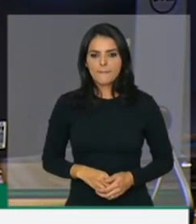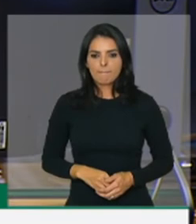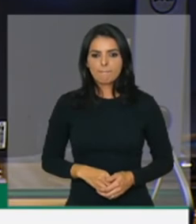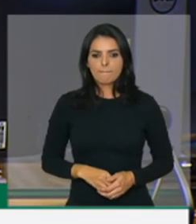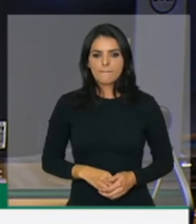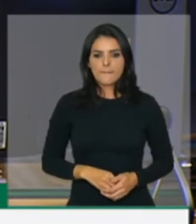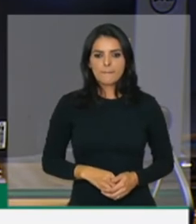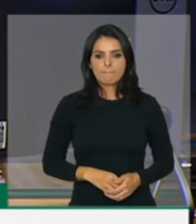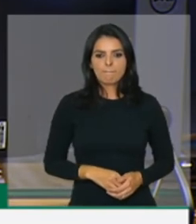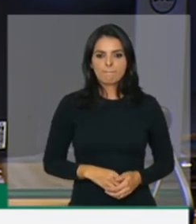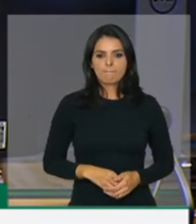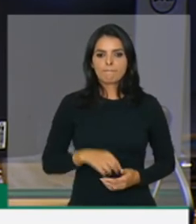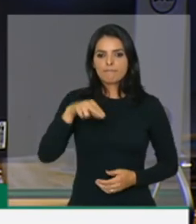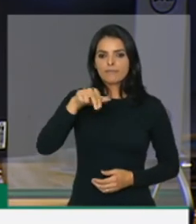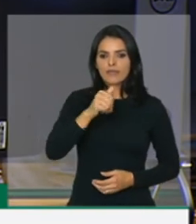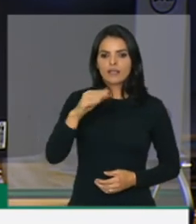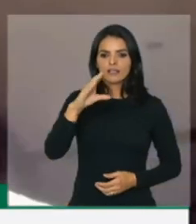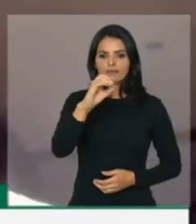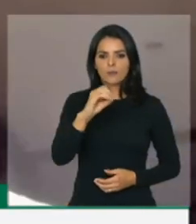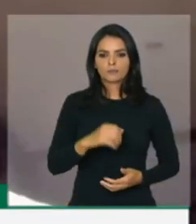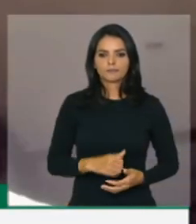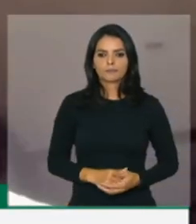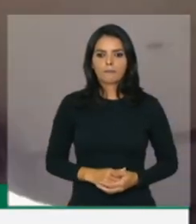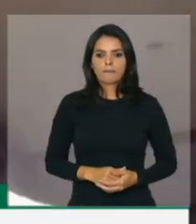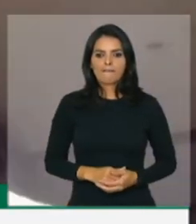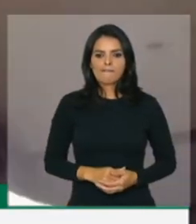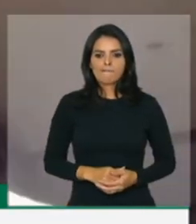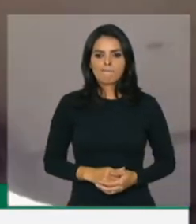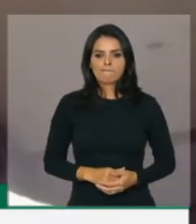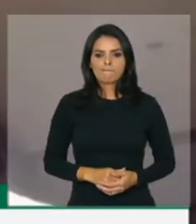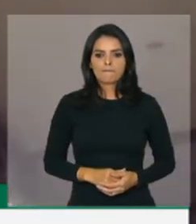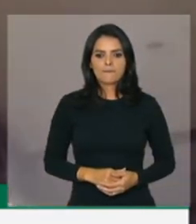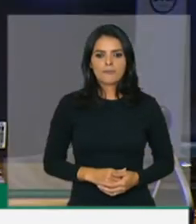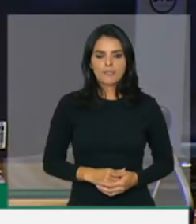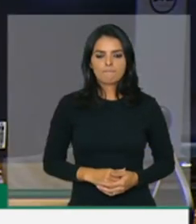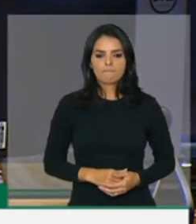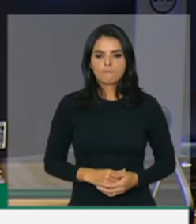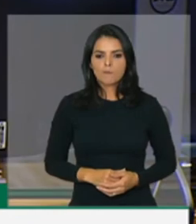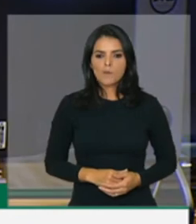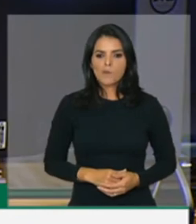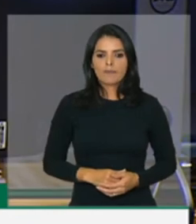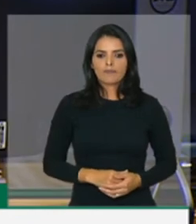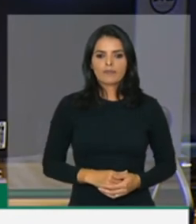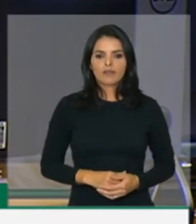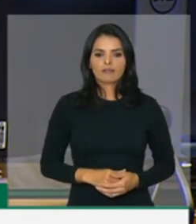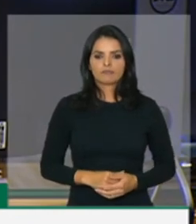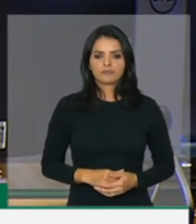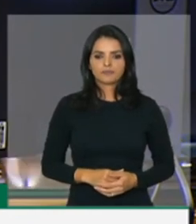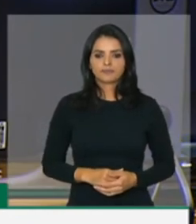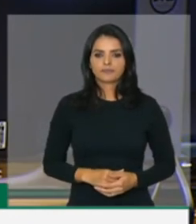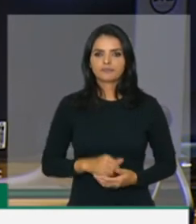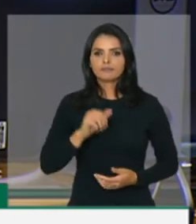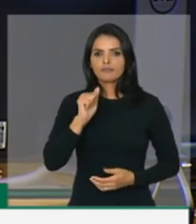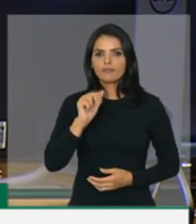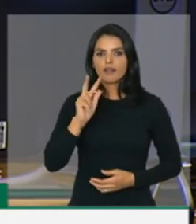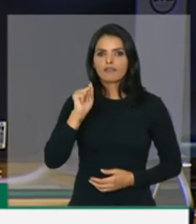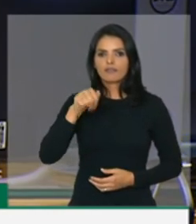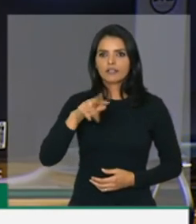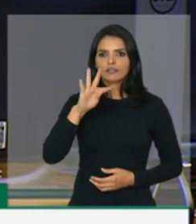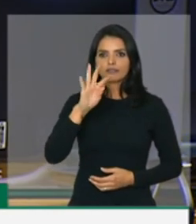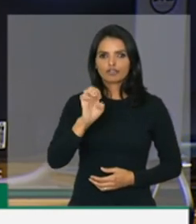Novo. Senhor presidente, o Novo orienta não, utilizarei o tempo de líder posteriormente. Muito obrigado, deputado Point. Como vota o Avante?